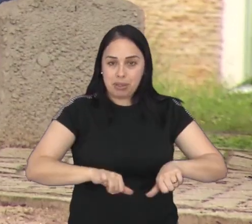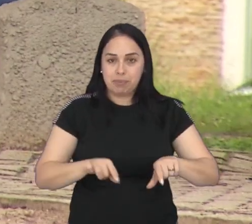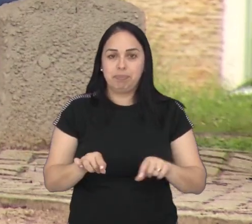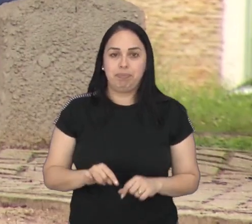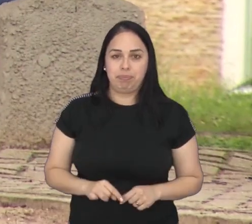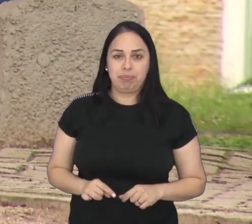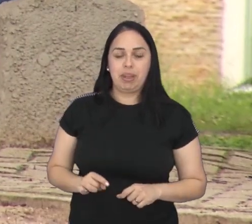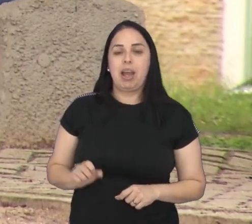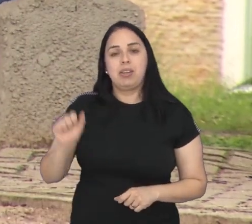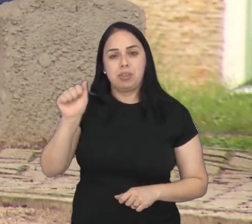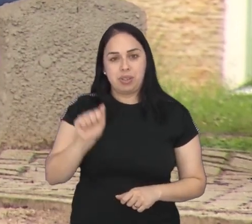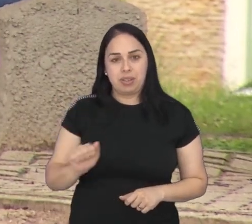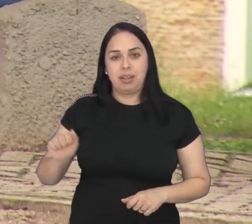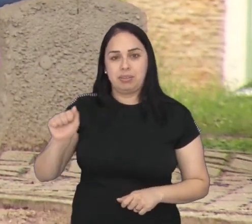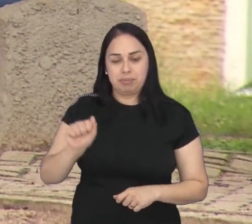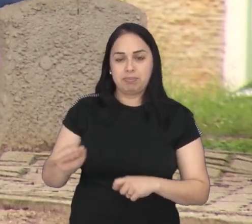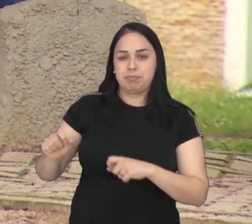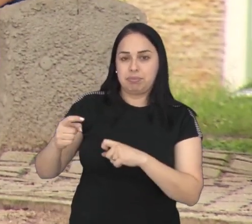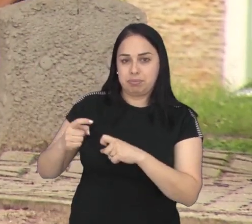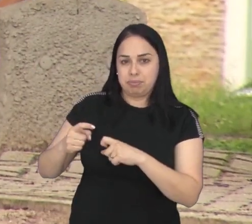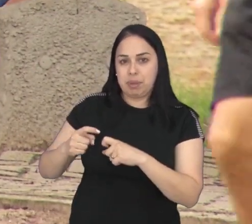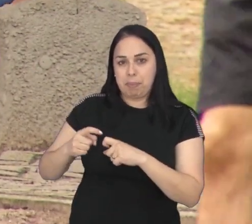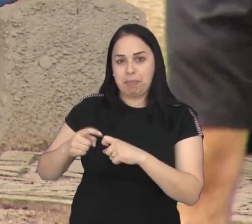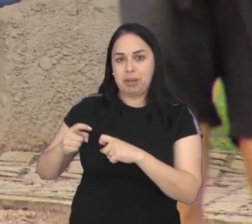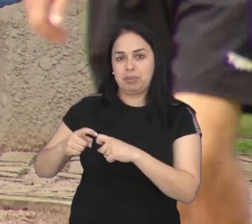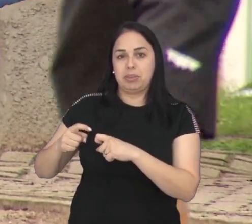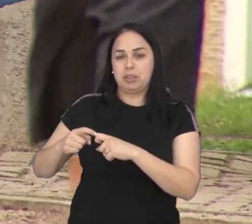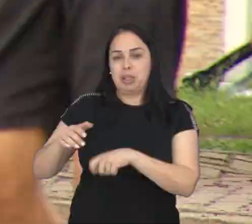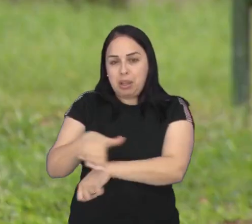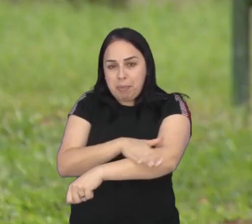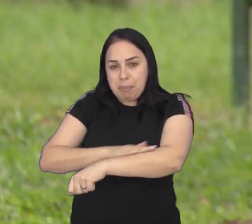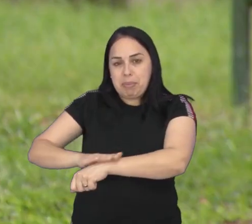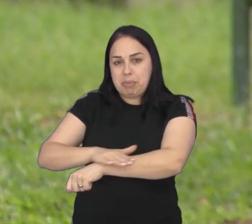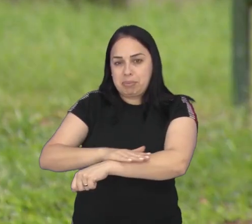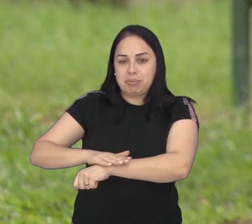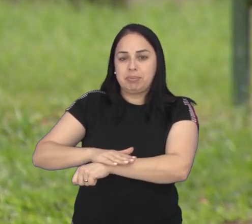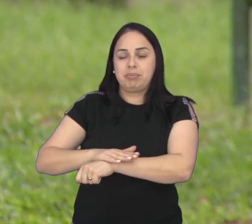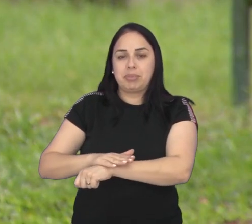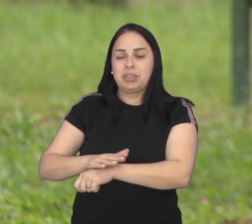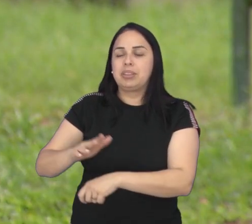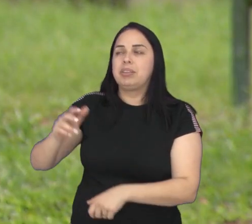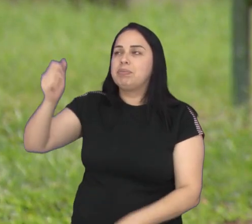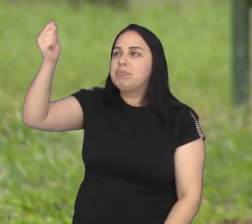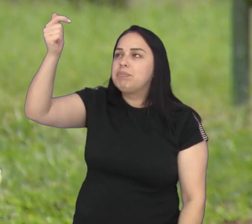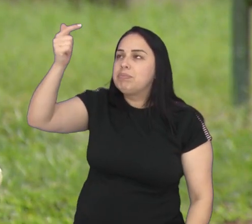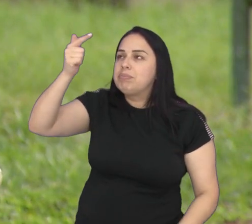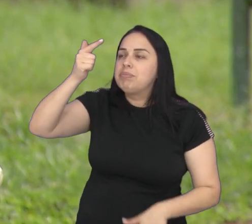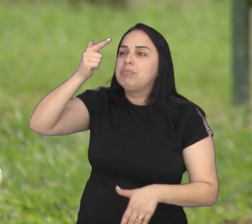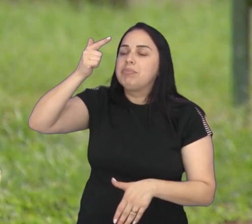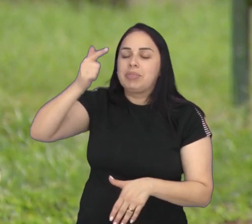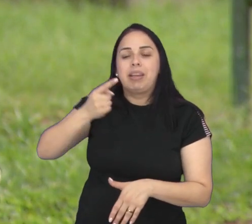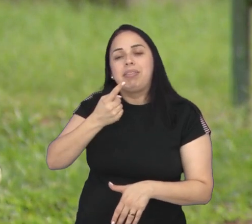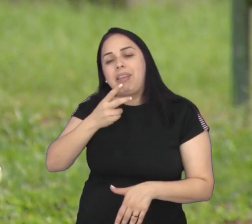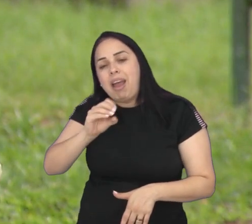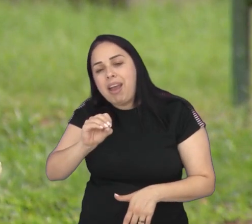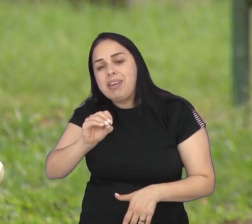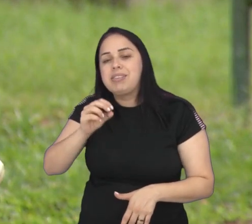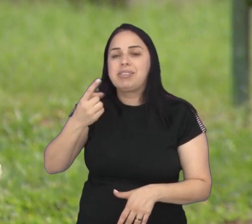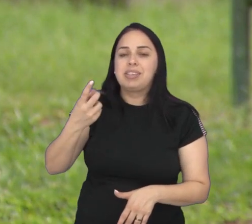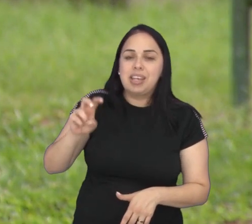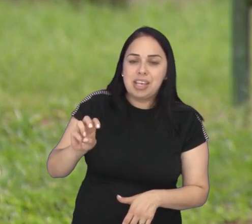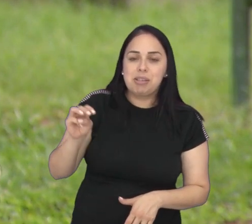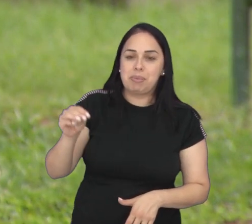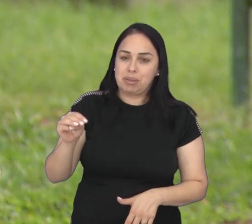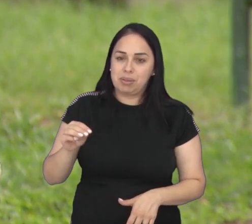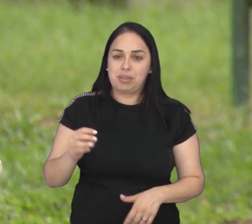A Sociedade Brasileira de Dermatologia sugere que a exposição diária ao sol para absorção de vitamina D seja de